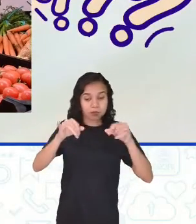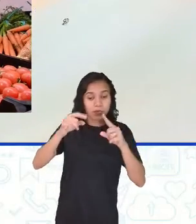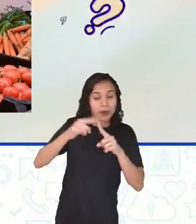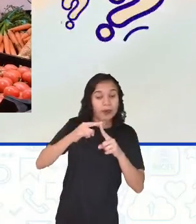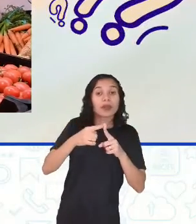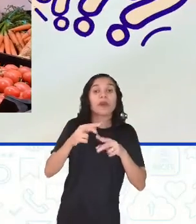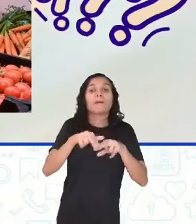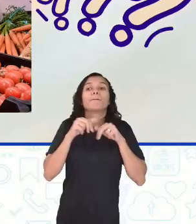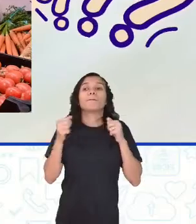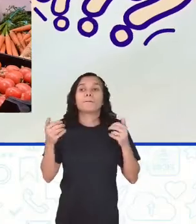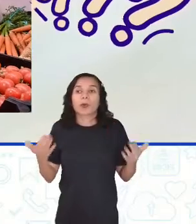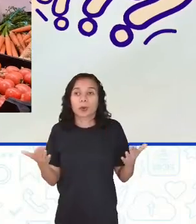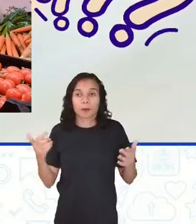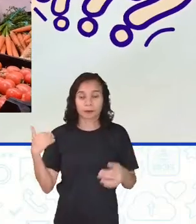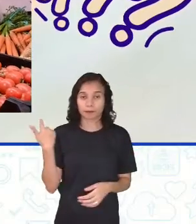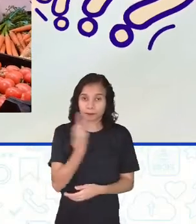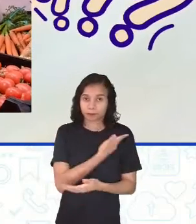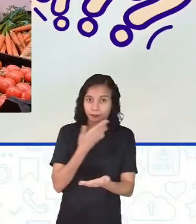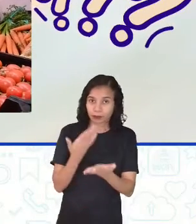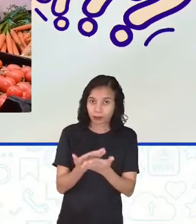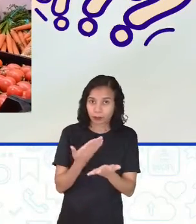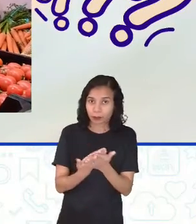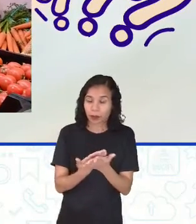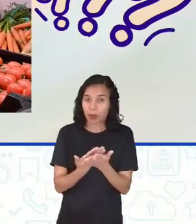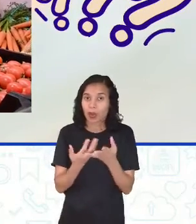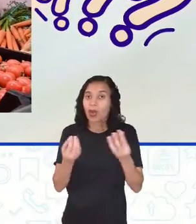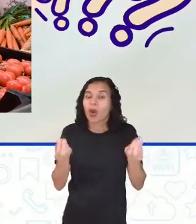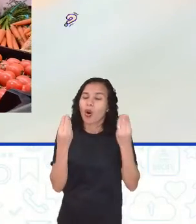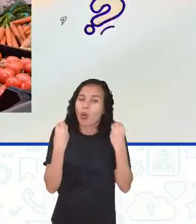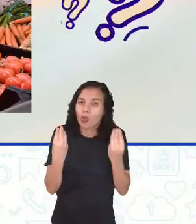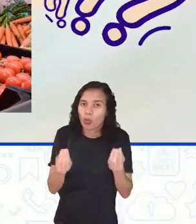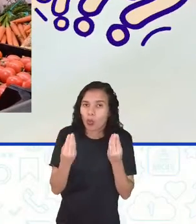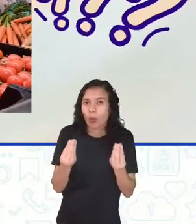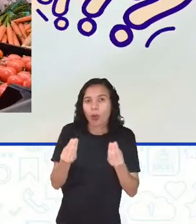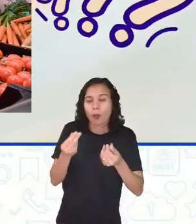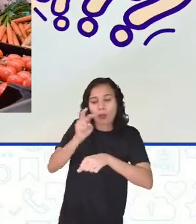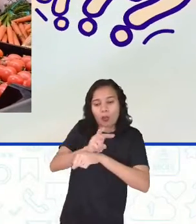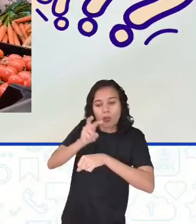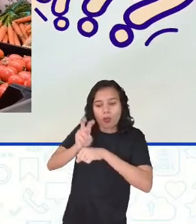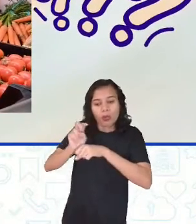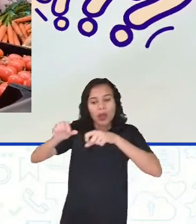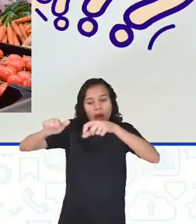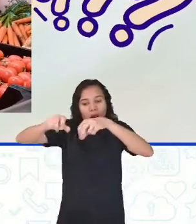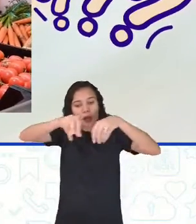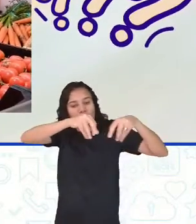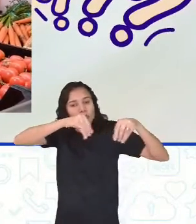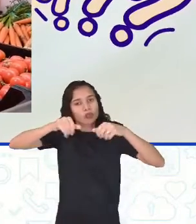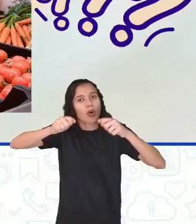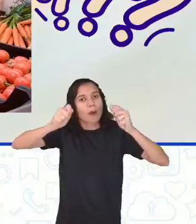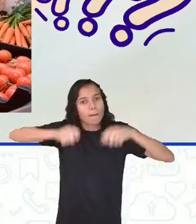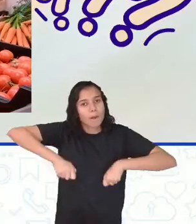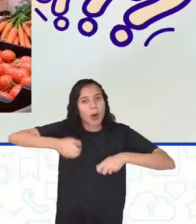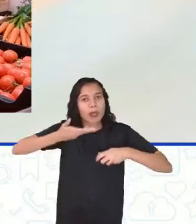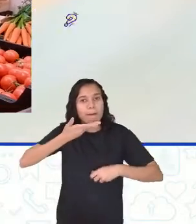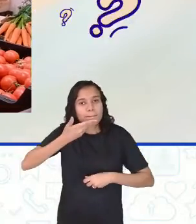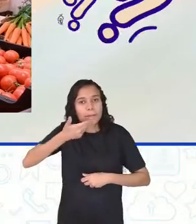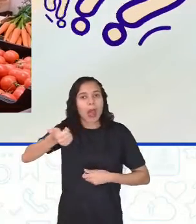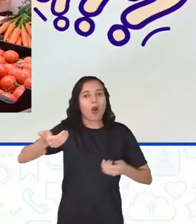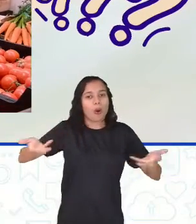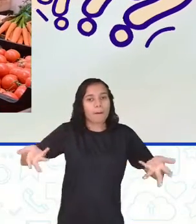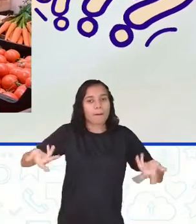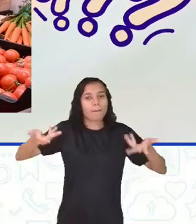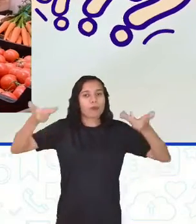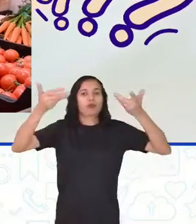solo. Porque o nosso estudo diz que, olha, de que forma a conservação do solo pode aumentar a produção de